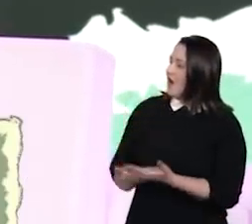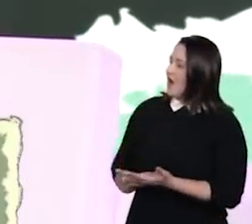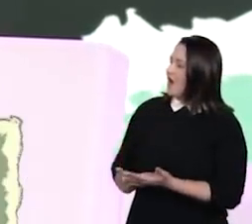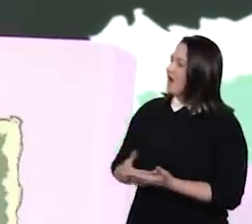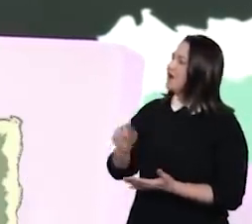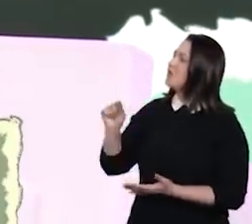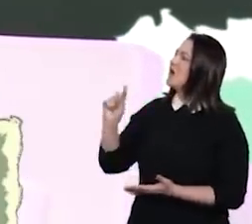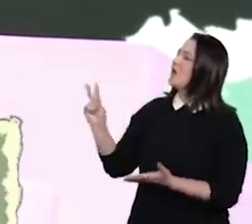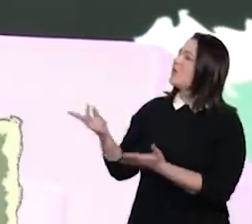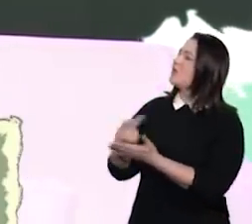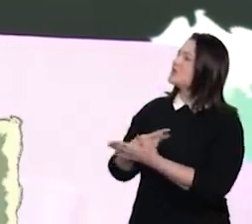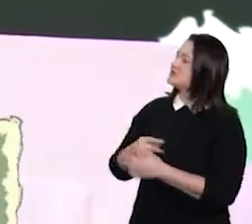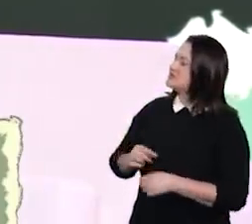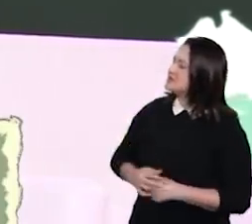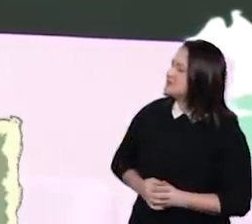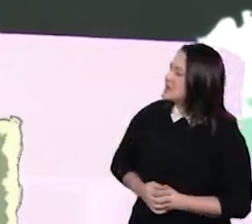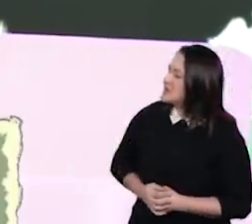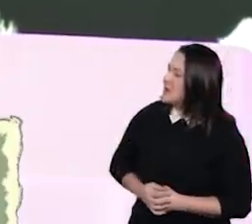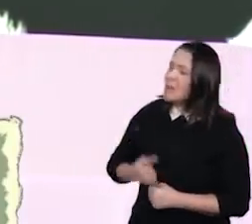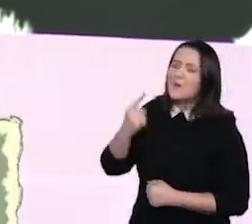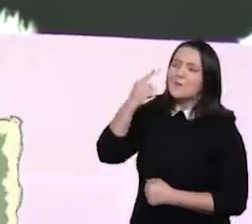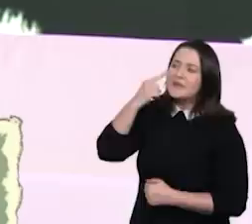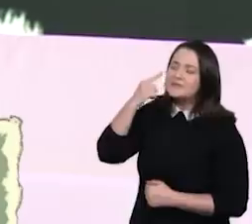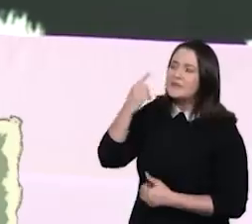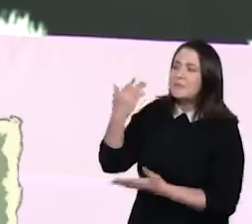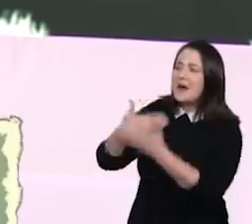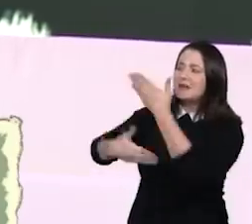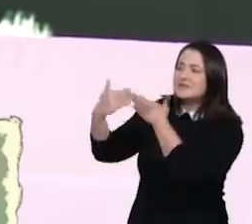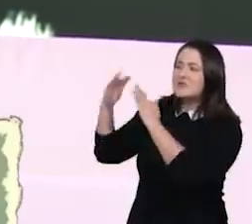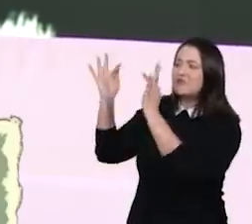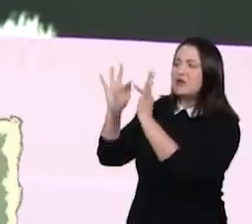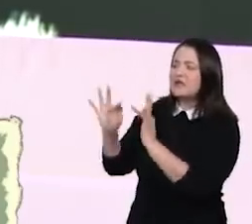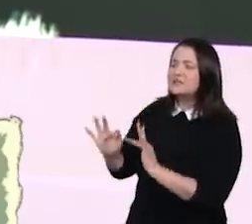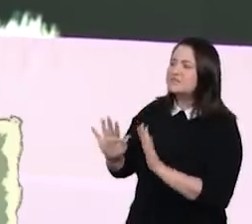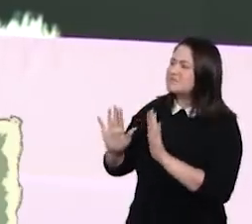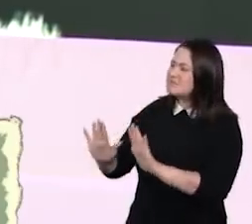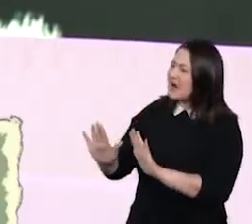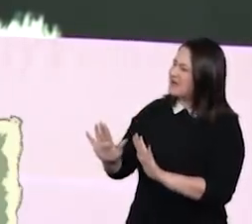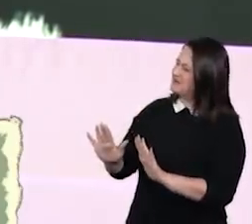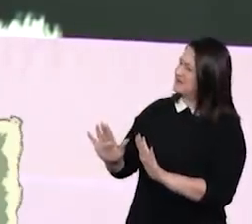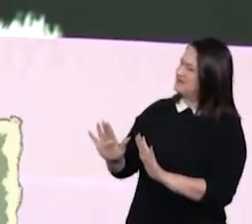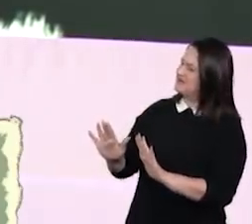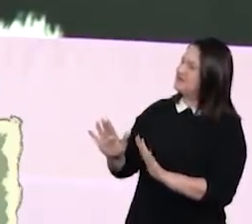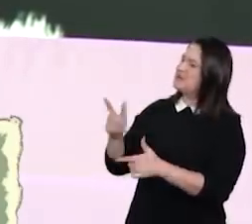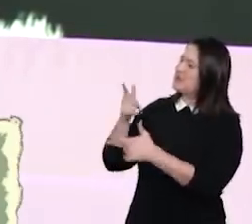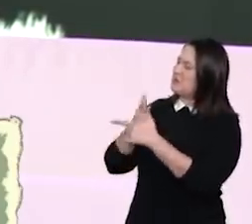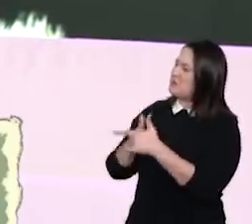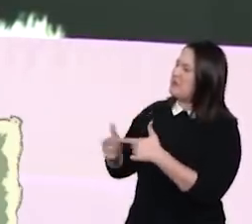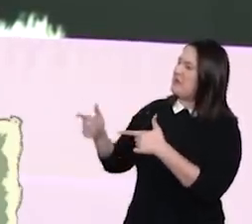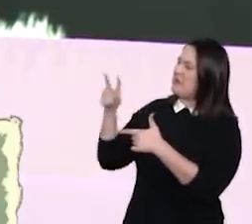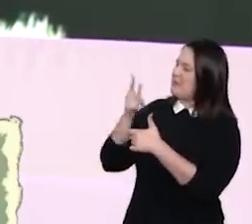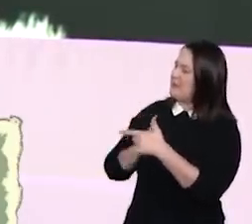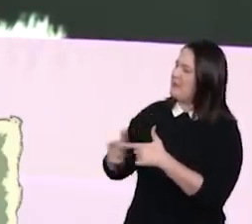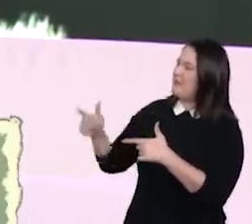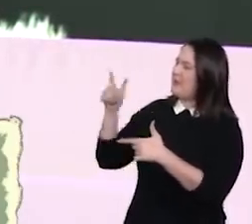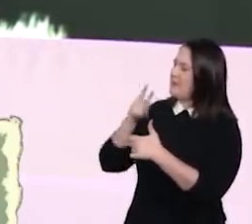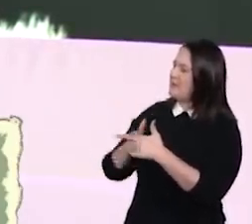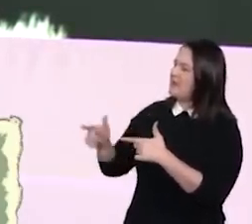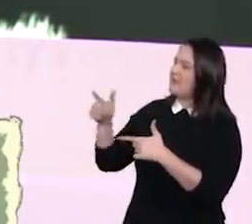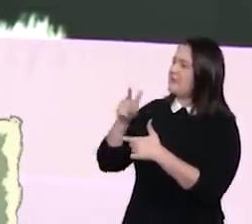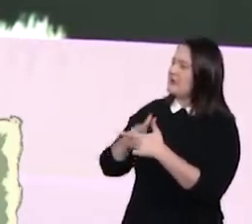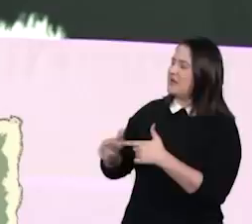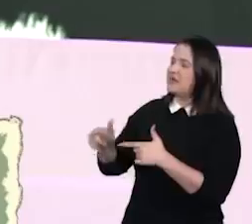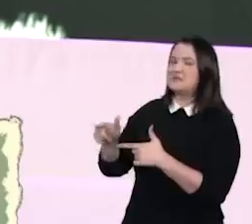Gente, eu achava que eles eram felizes quando eram casados. Olha, aconteceu uma crise aqui nessa casa. A esposa ficou